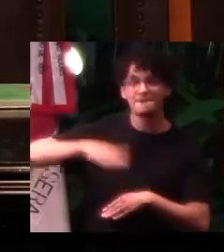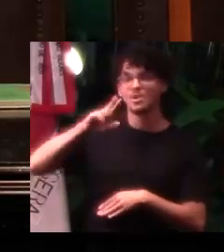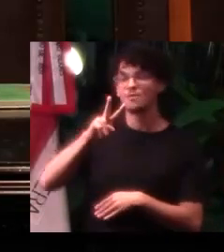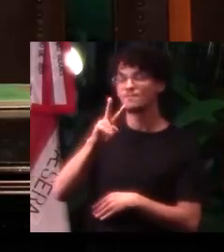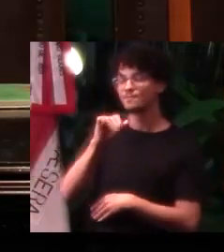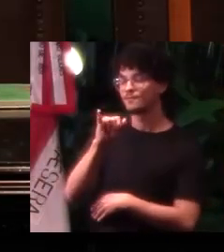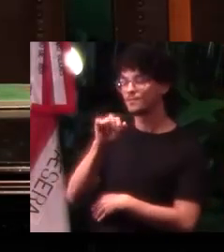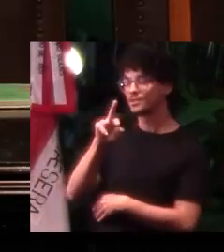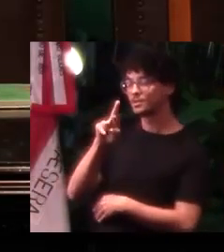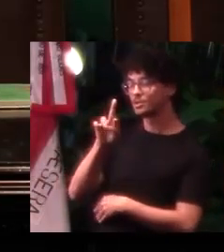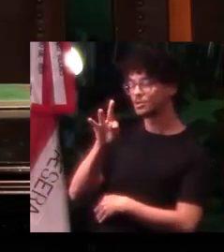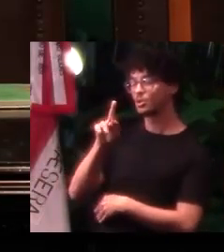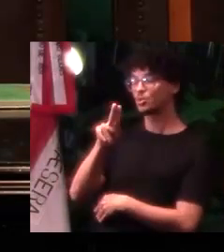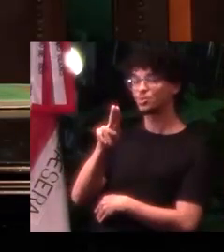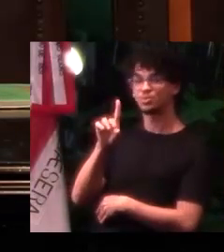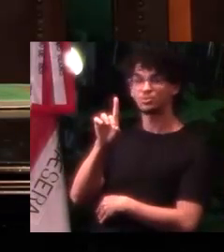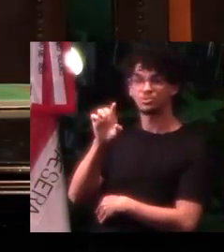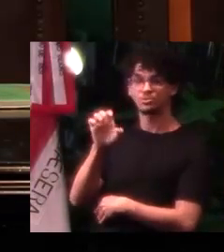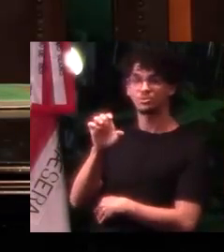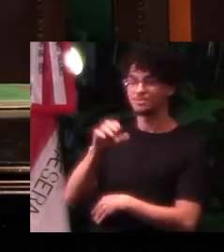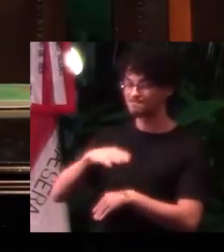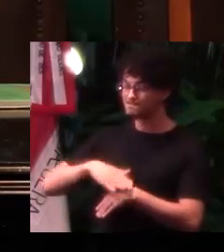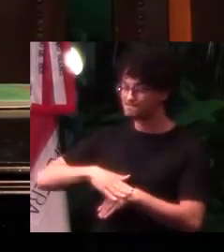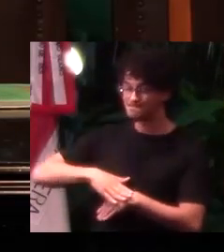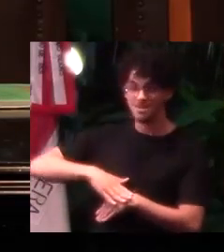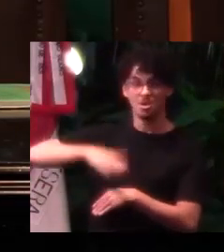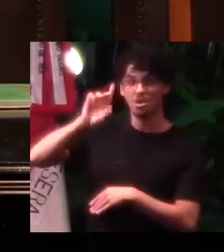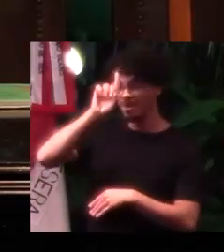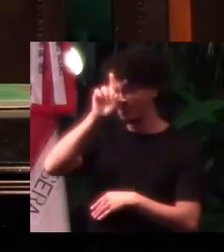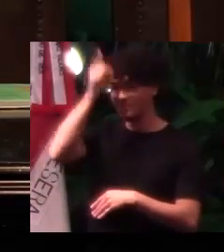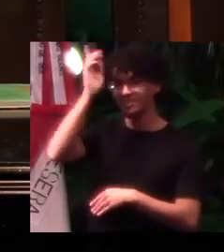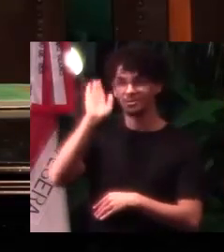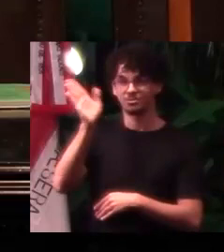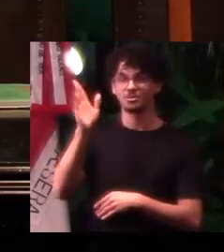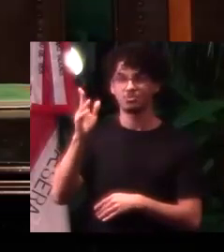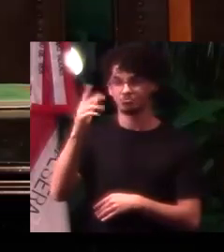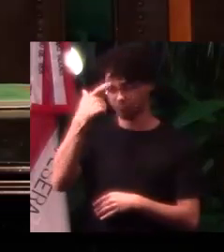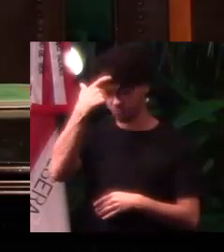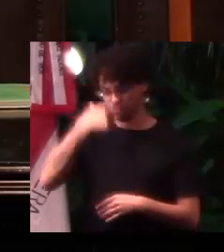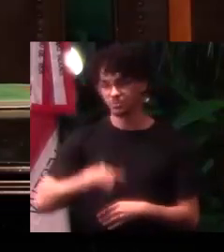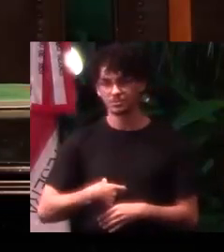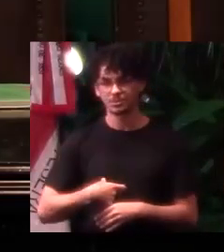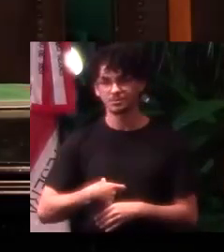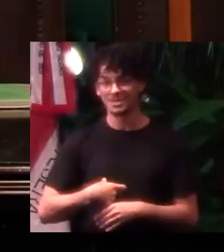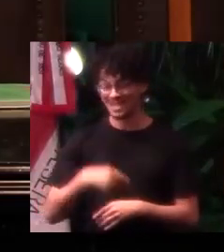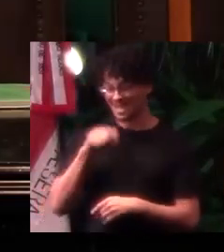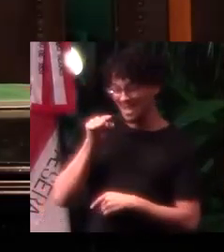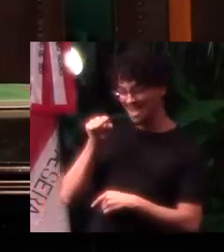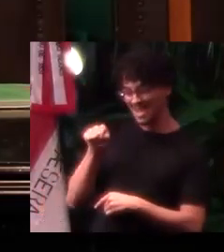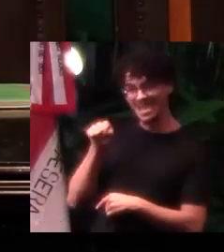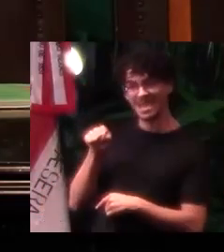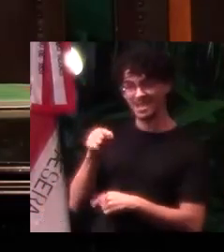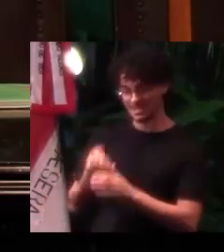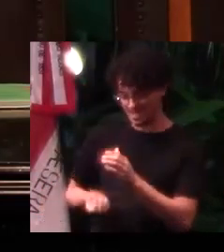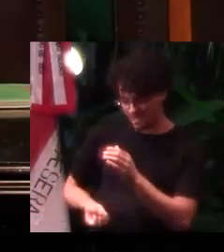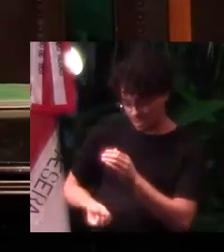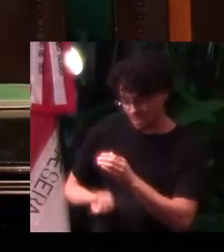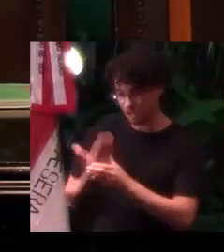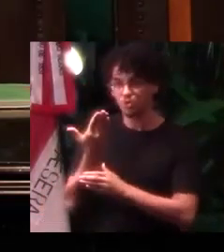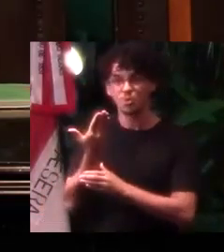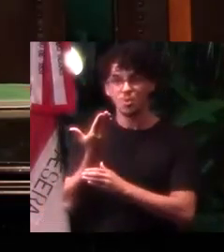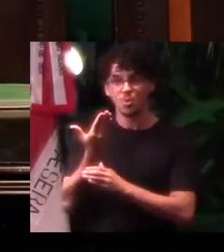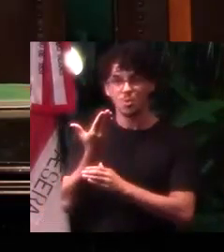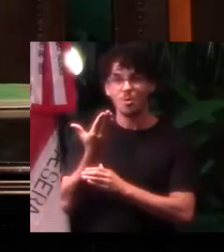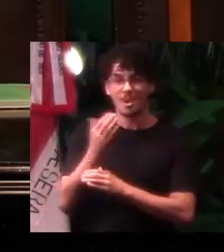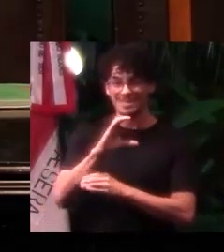virtualidades já inventadas pelo homem. Foi ela que criou a civilização,